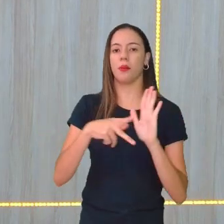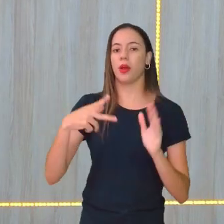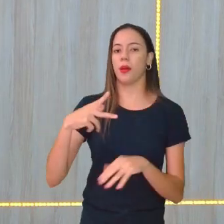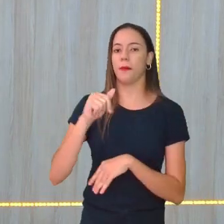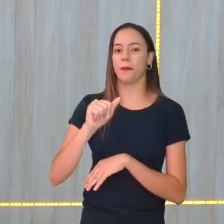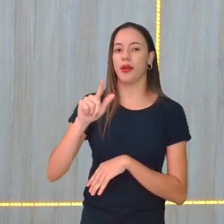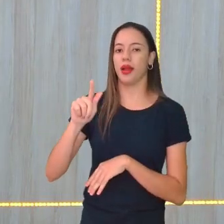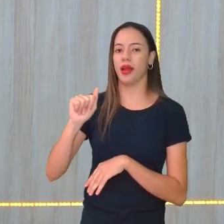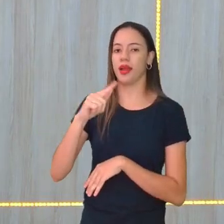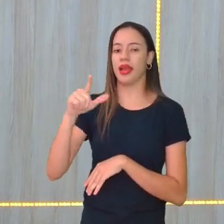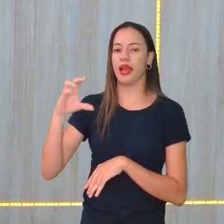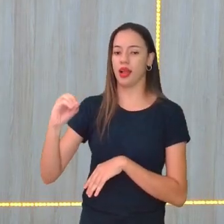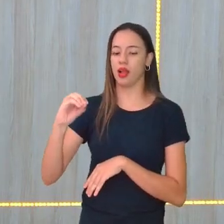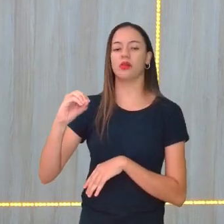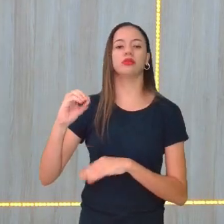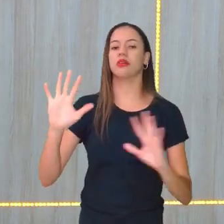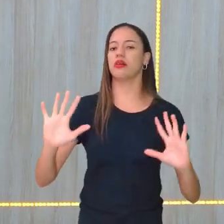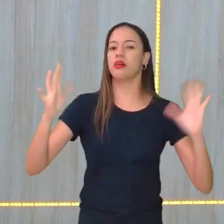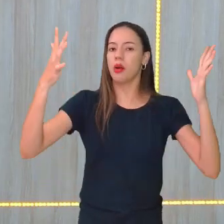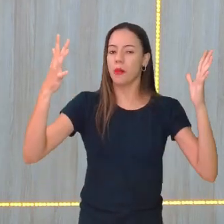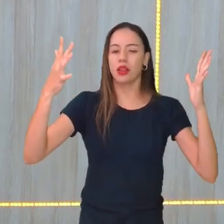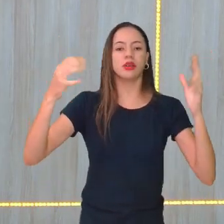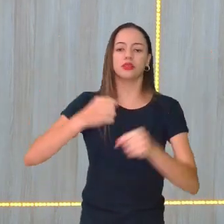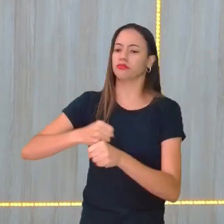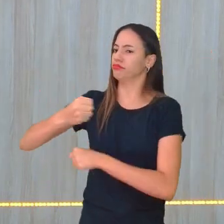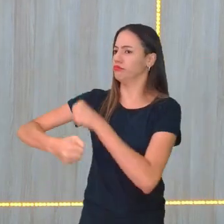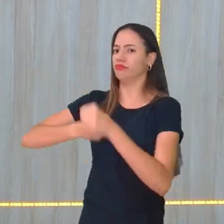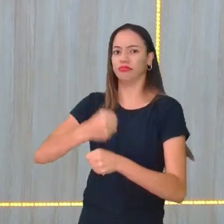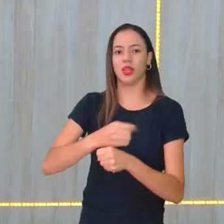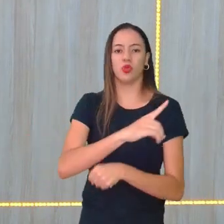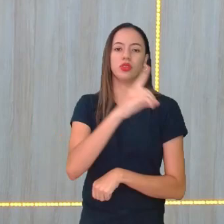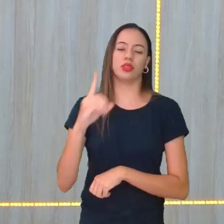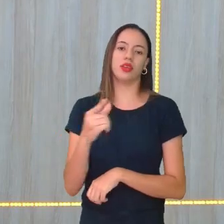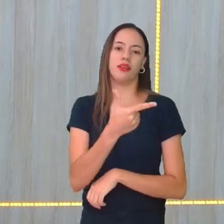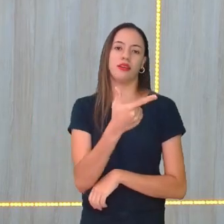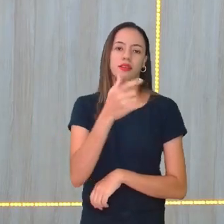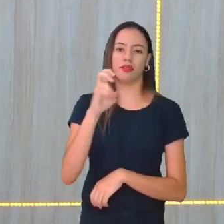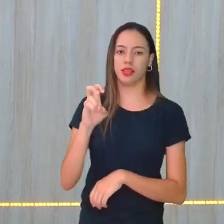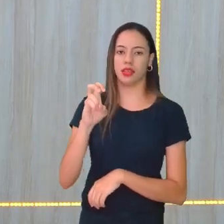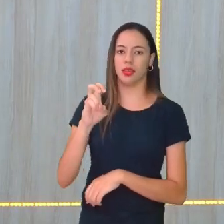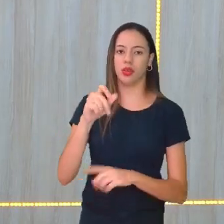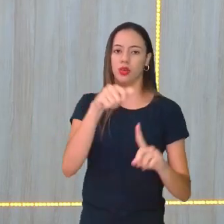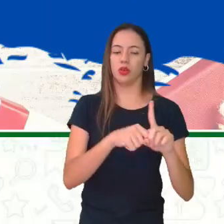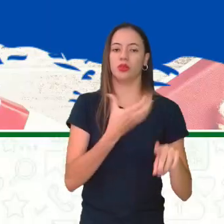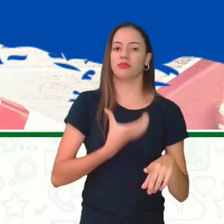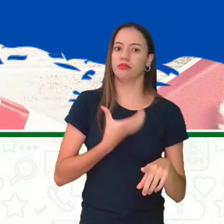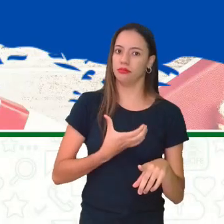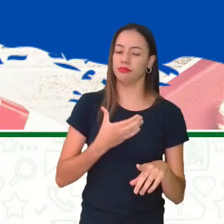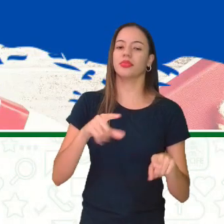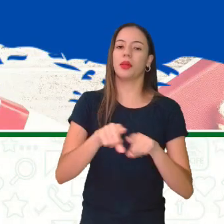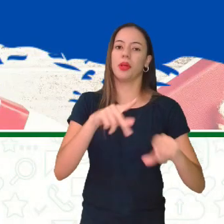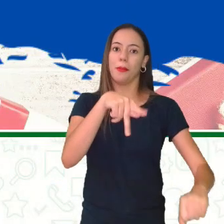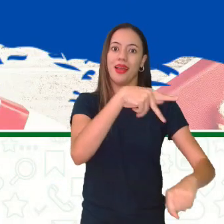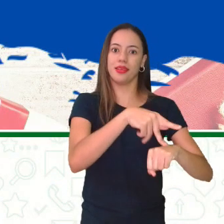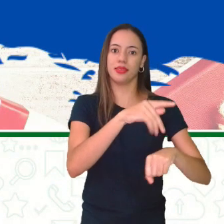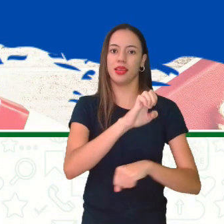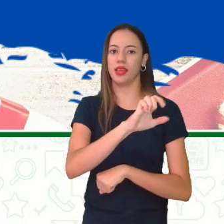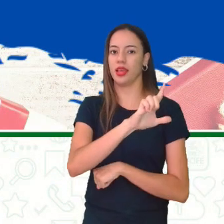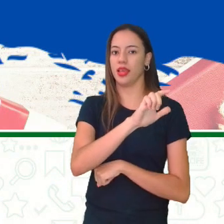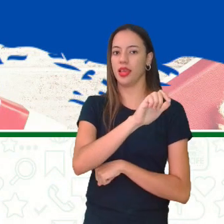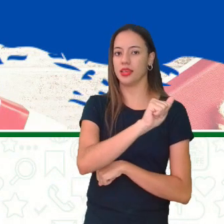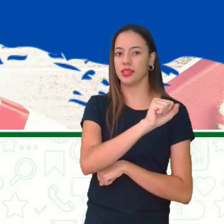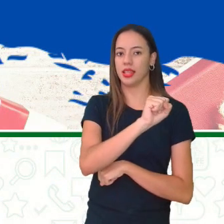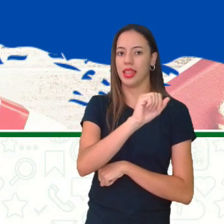certo? Comemorada anualmente em 25 de dezembro. Nos países eslavos, né, e ortodoxos,